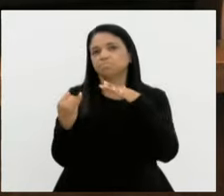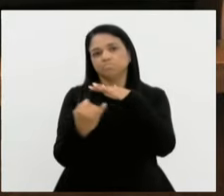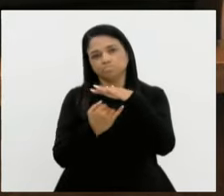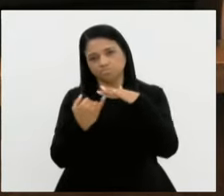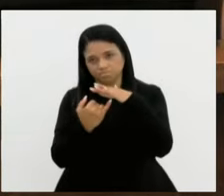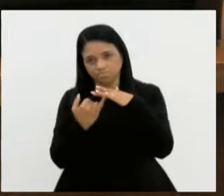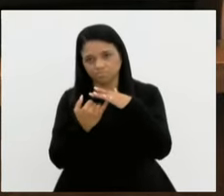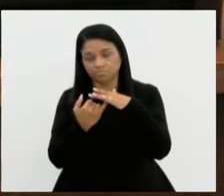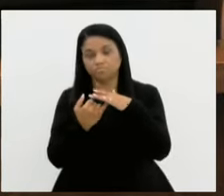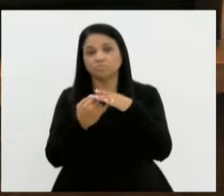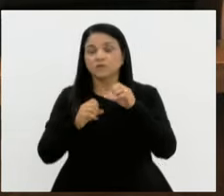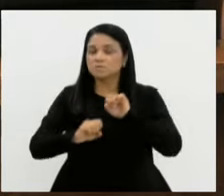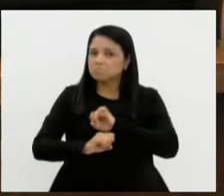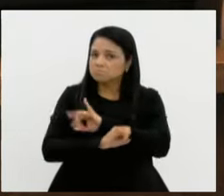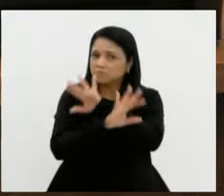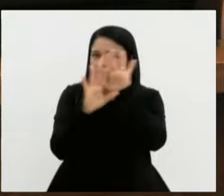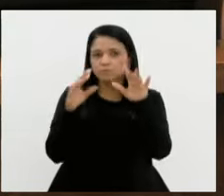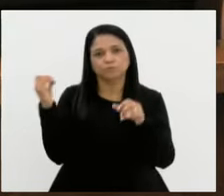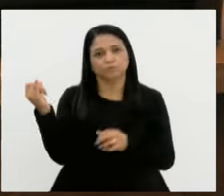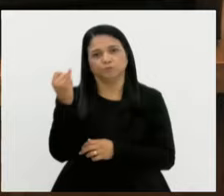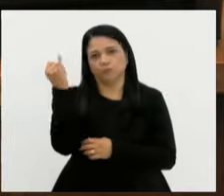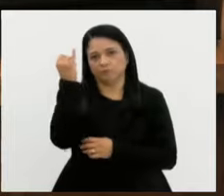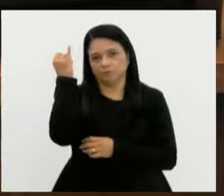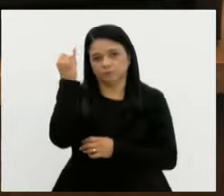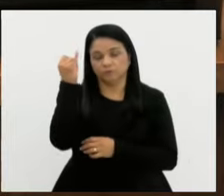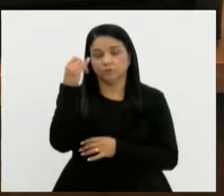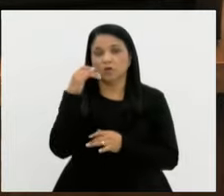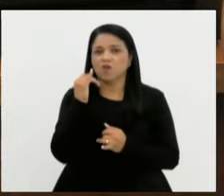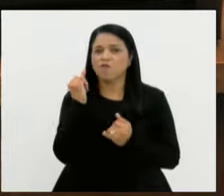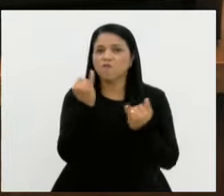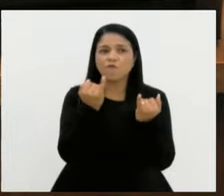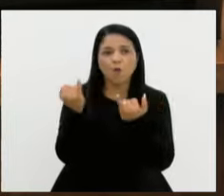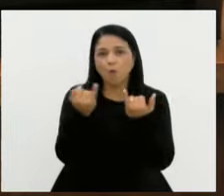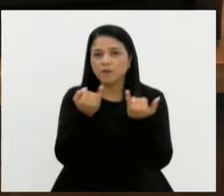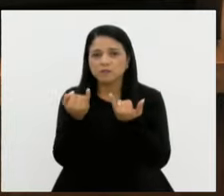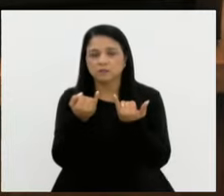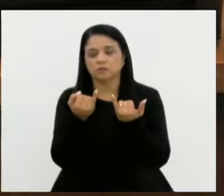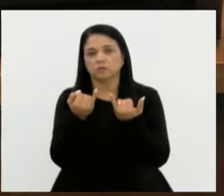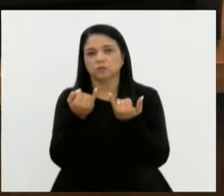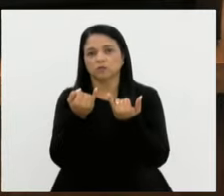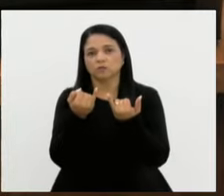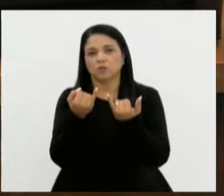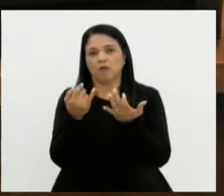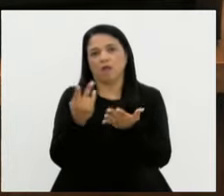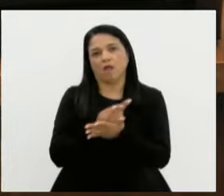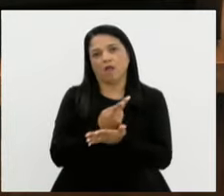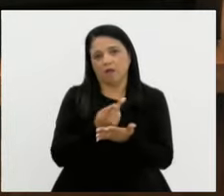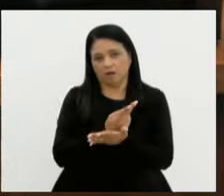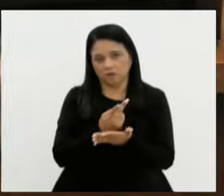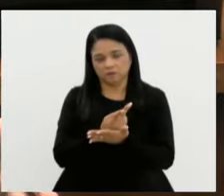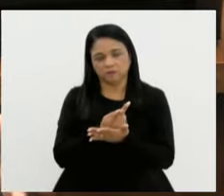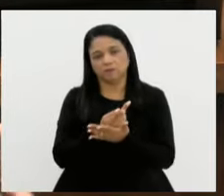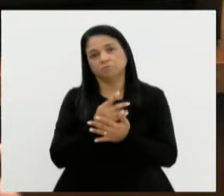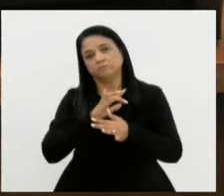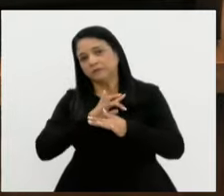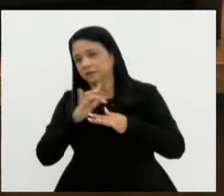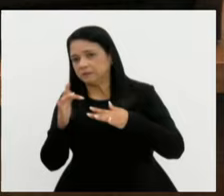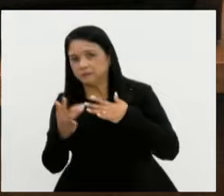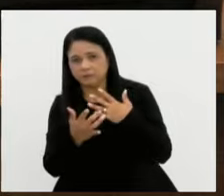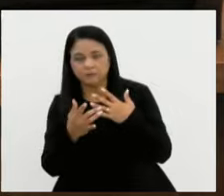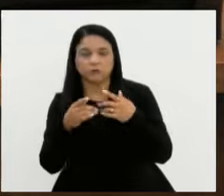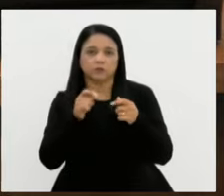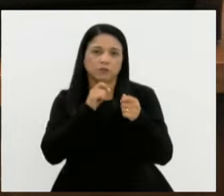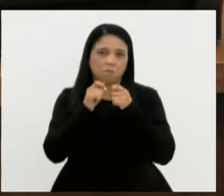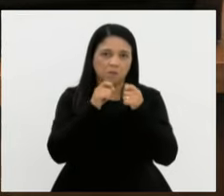importante deixar isto claro para que não haja uma desinformação, seja em qualquer canal ou na imprensa,